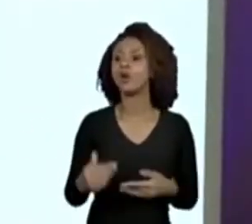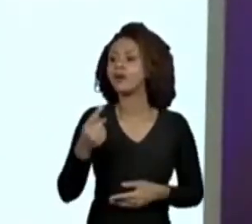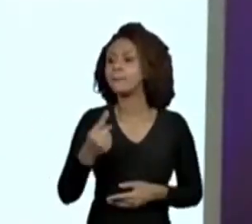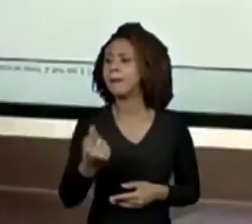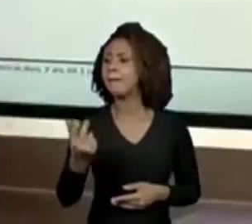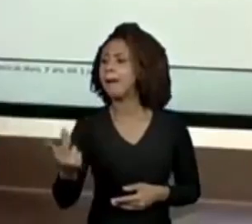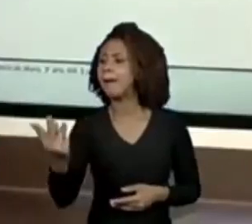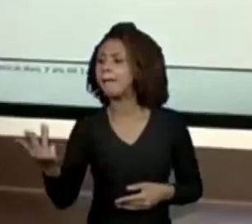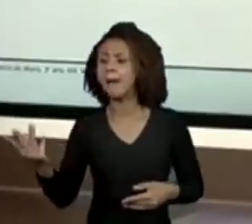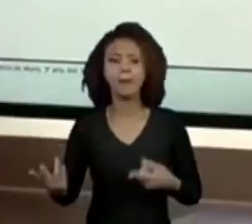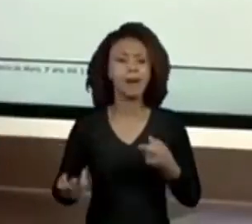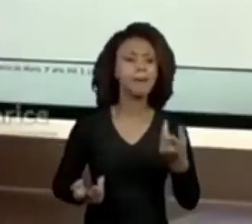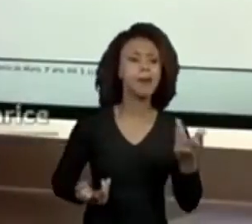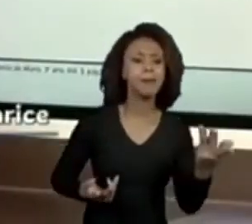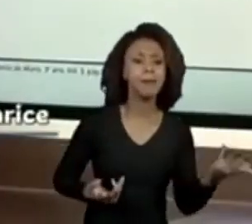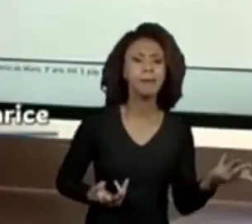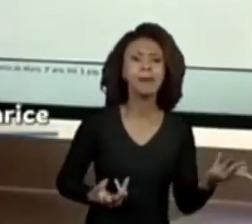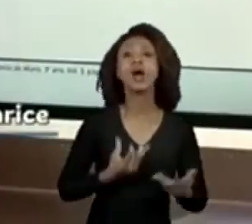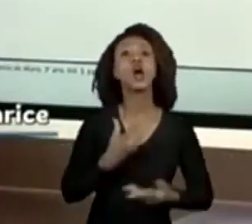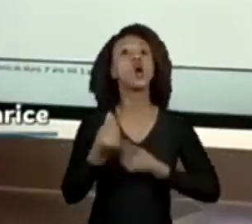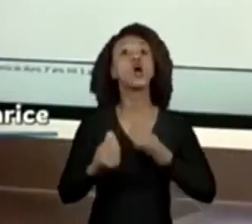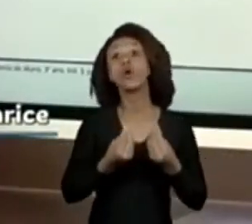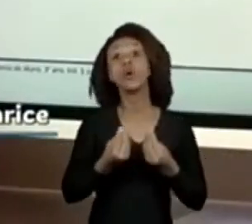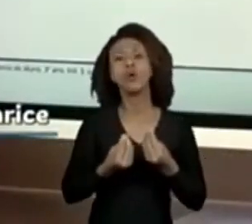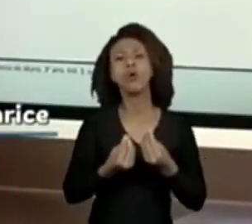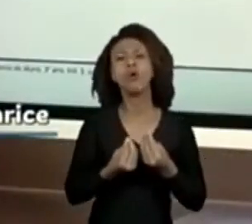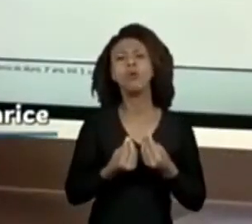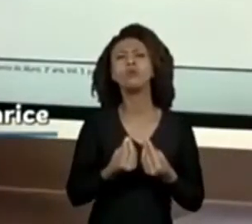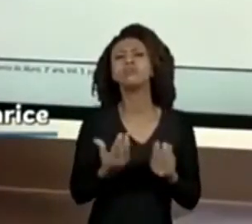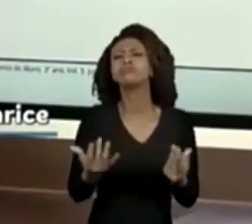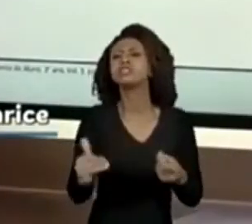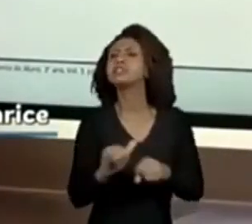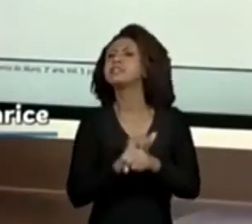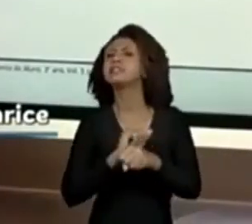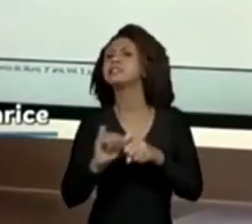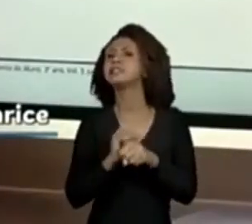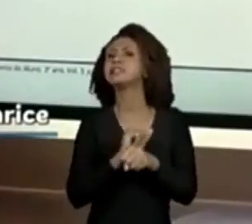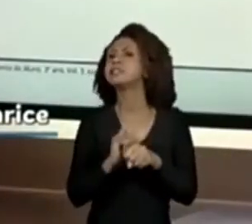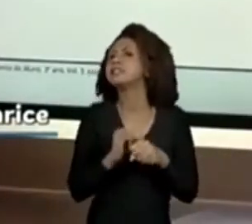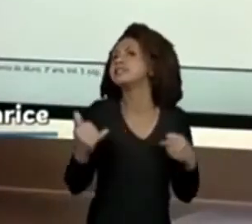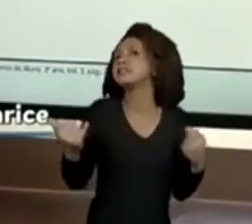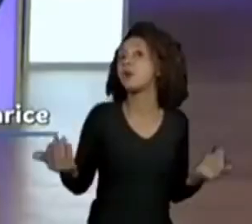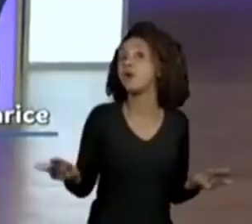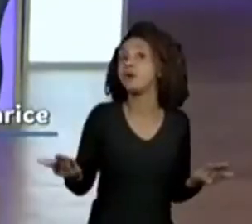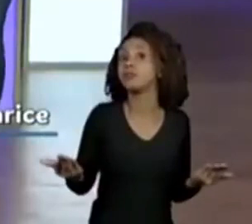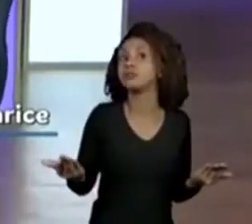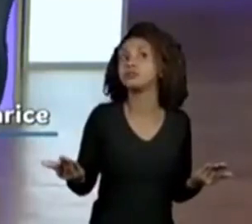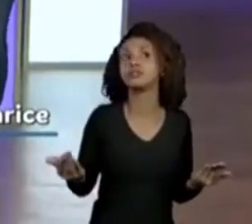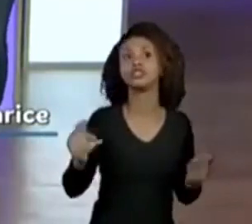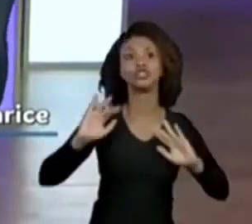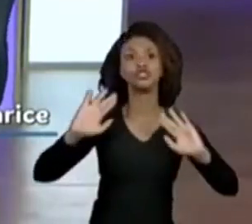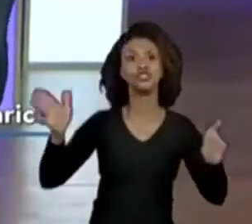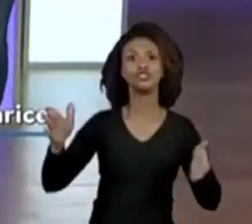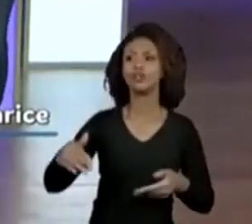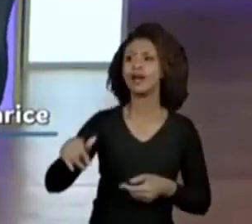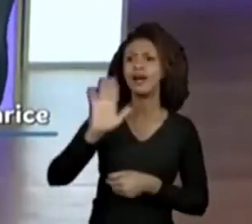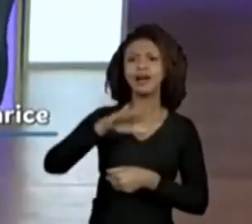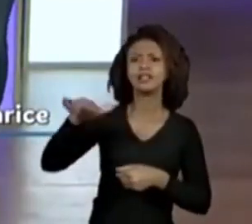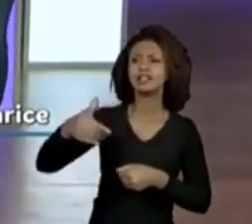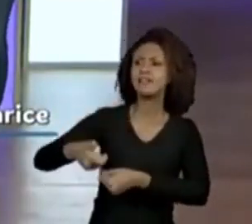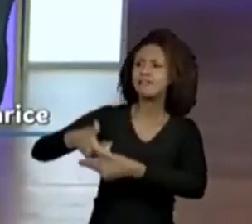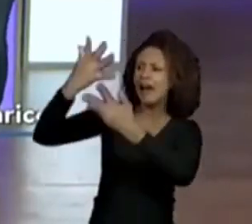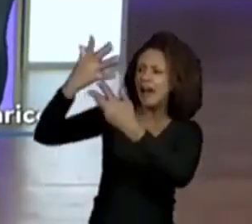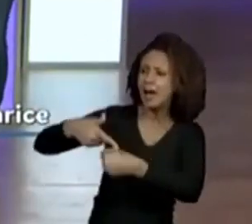vamos contar. O que é que a gente pode fazer? Que operação que a gente pode fazer? As crianças já jogaram lá em cima.